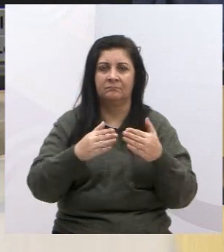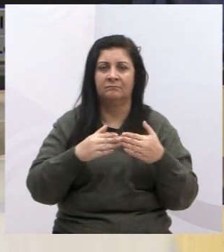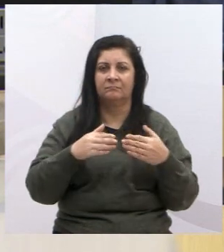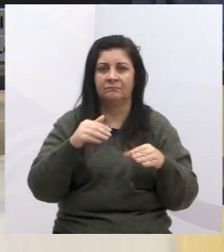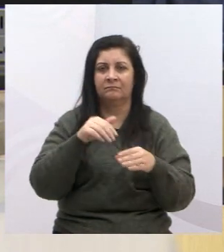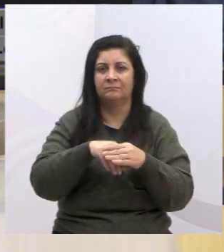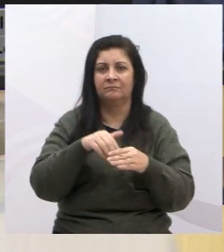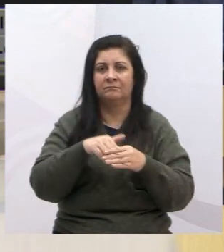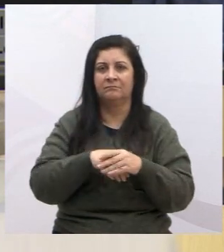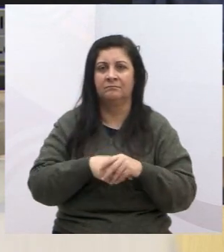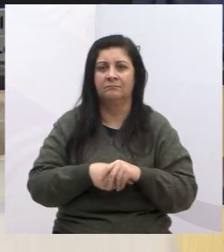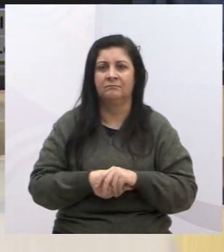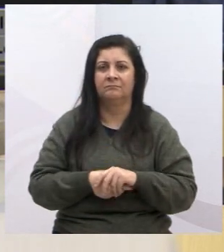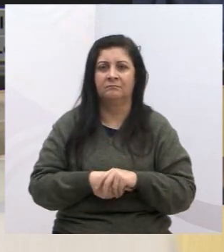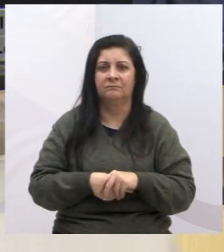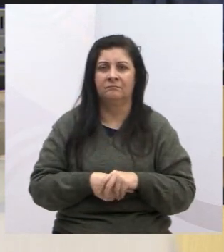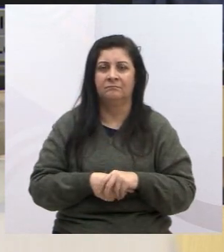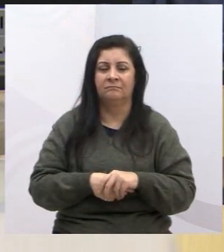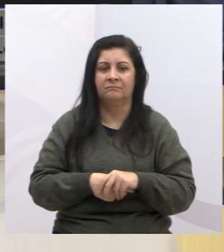votação.